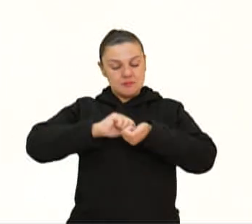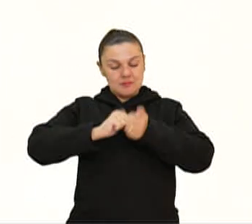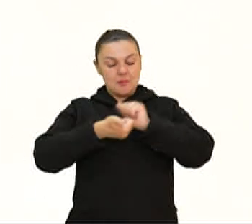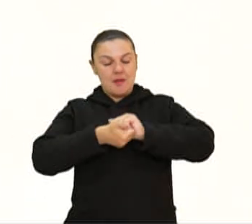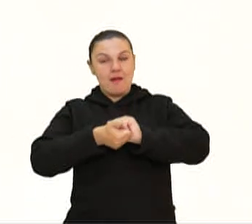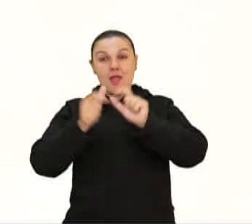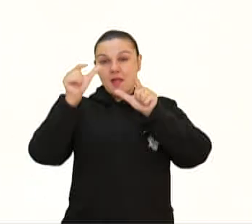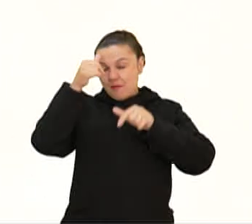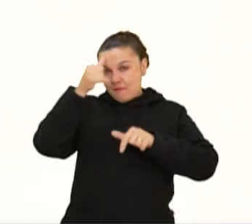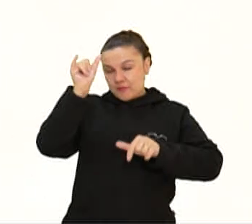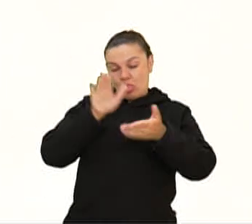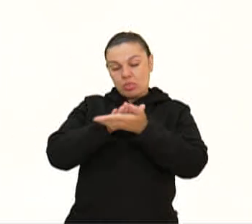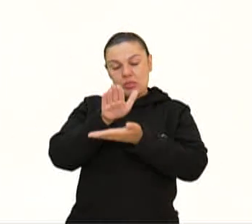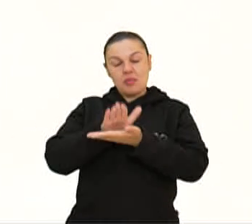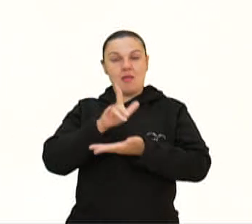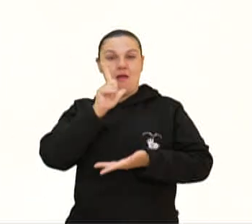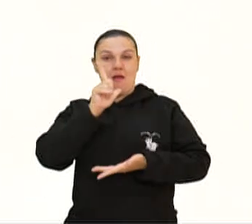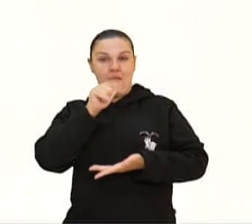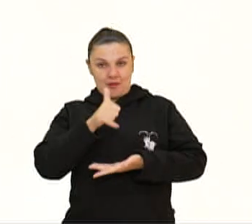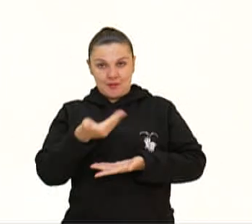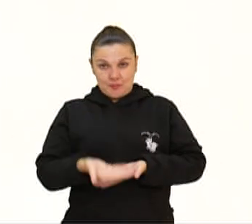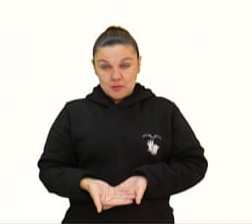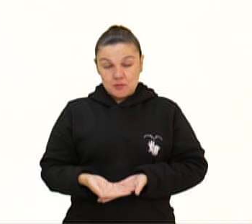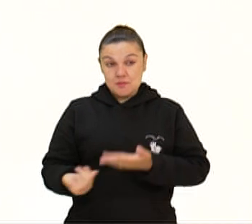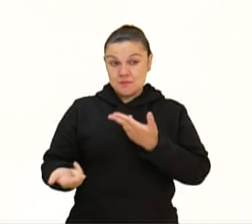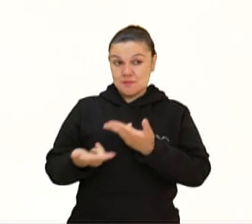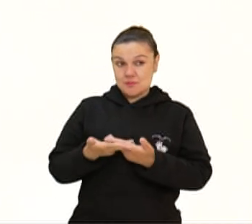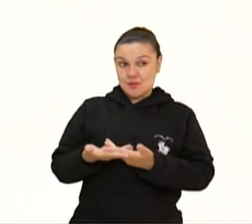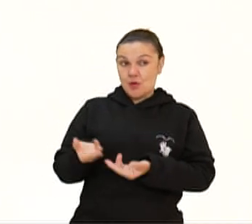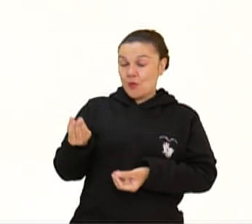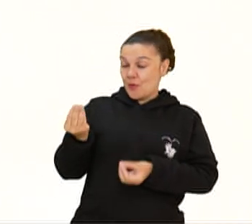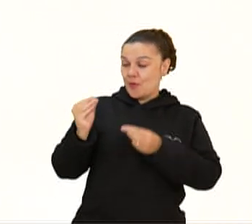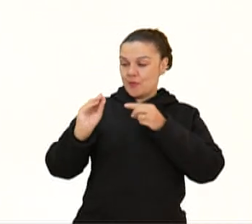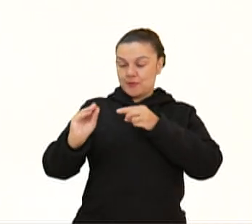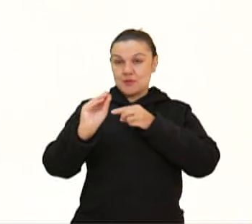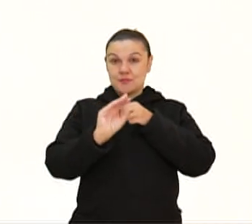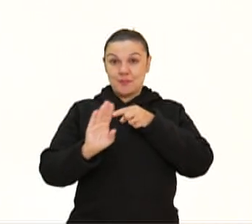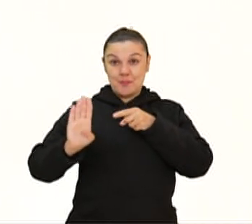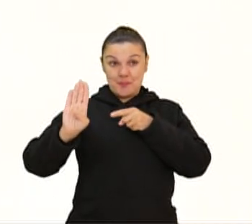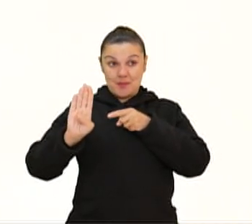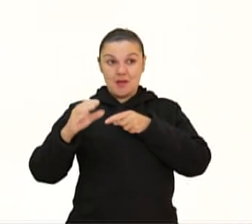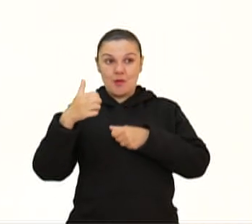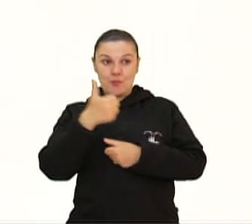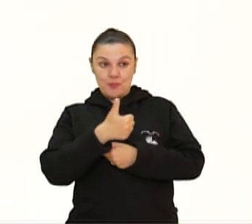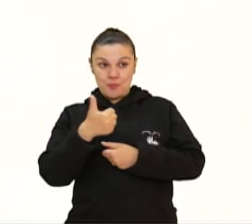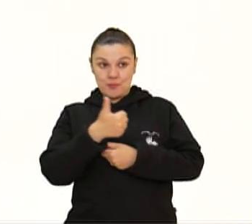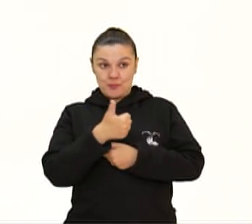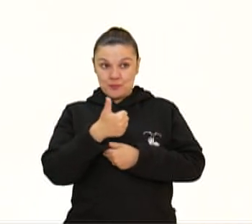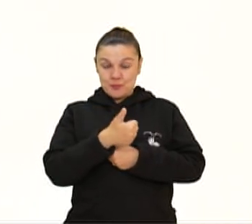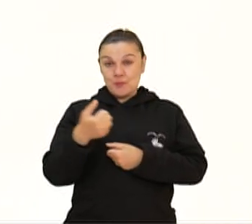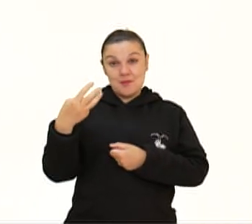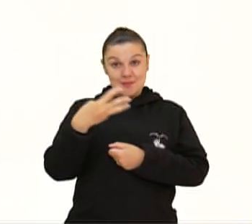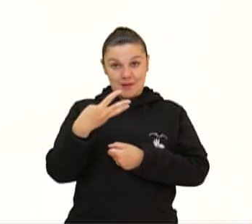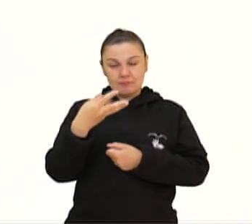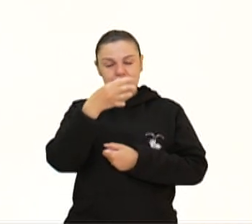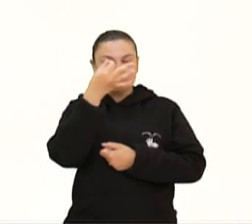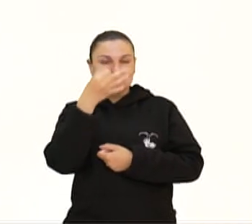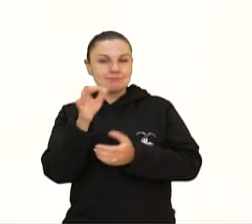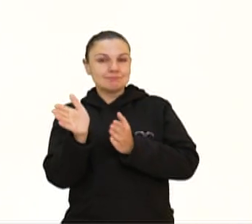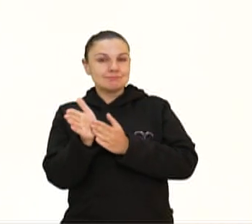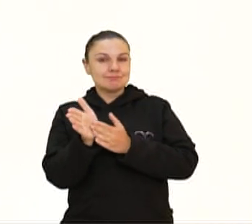água. Também está correto. Então, quem assinalou aqui a alternativa B da afirmativa 1 e